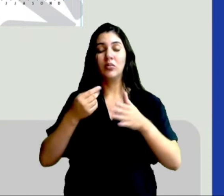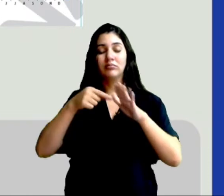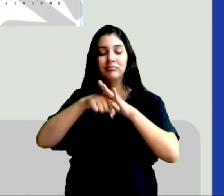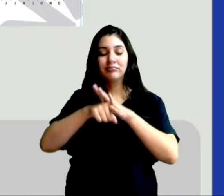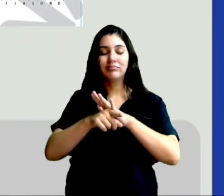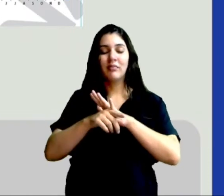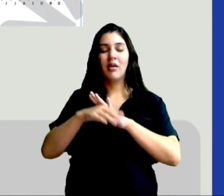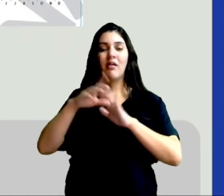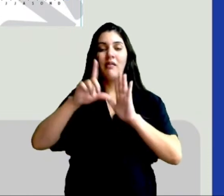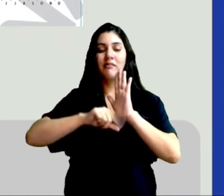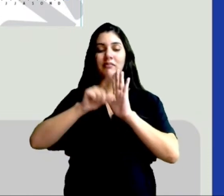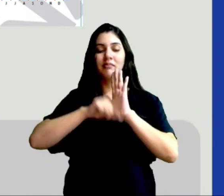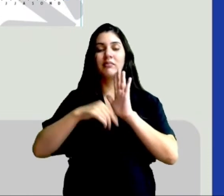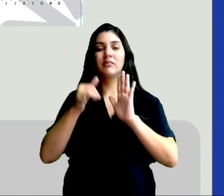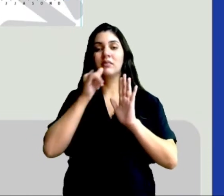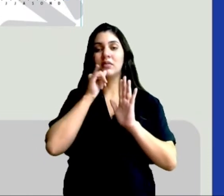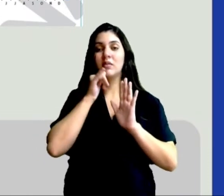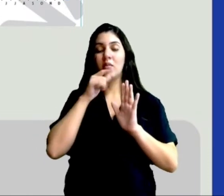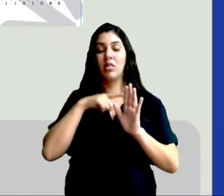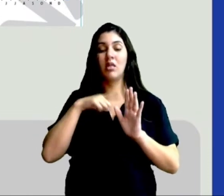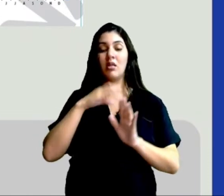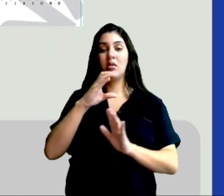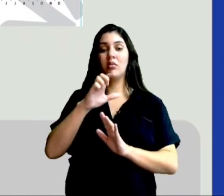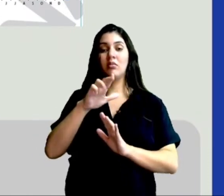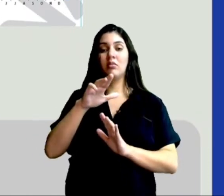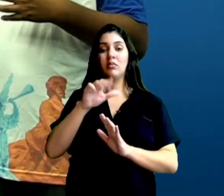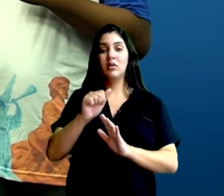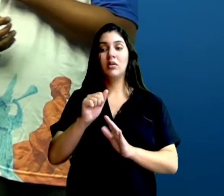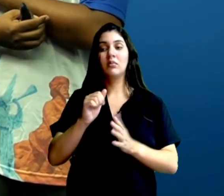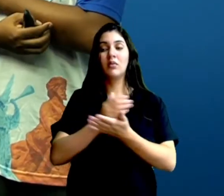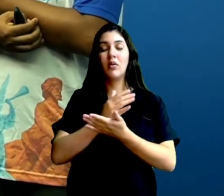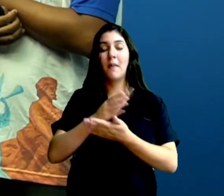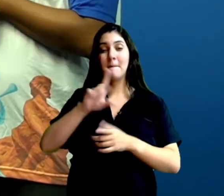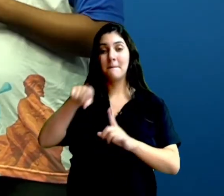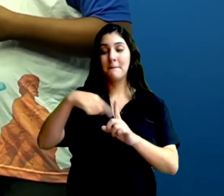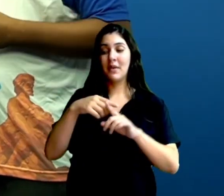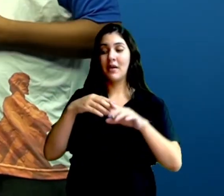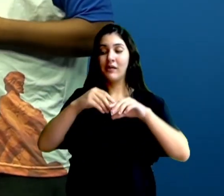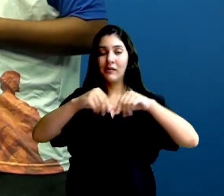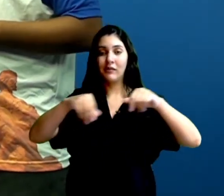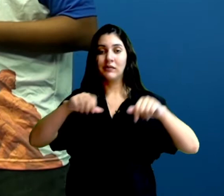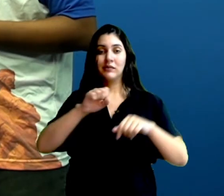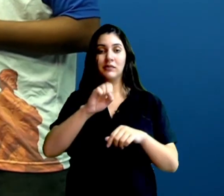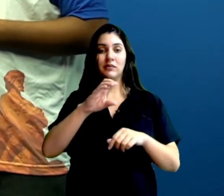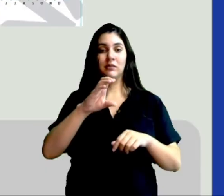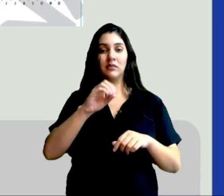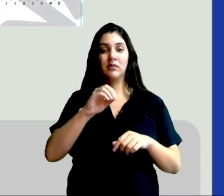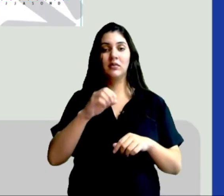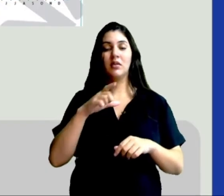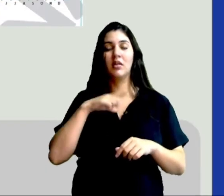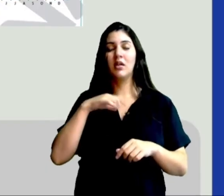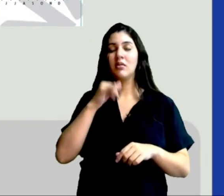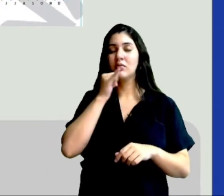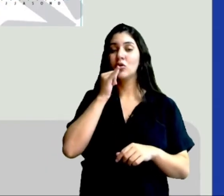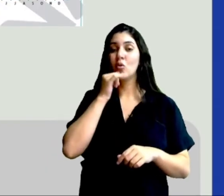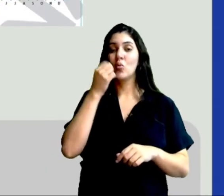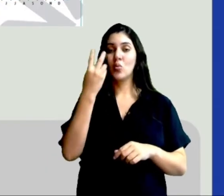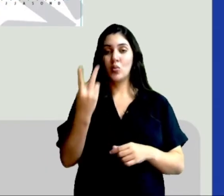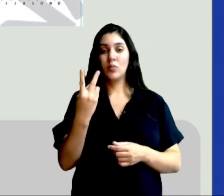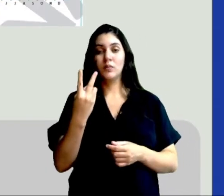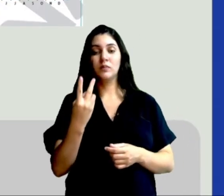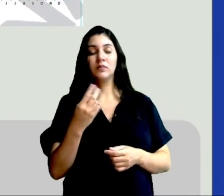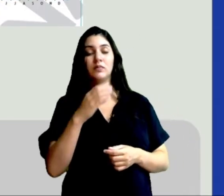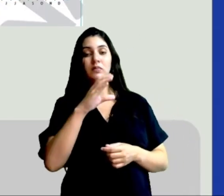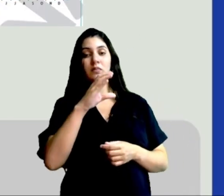abaixo da média, então fazendo com que o clima, né, seja mais seco. Aqui você tem, por exemplo, dois exemplos